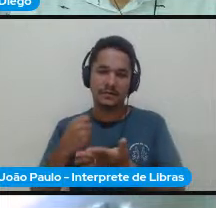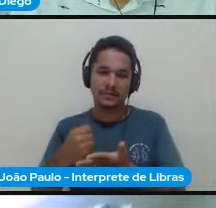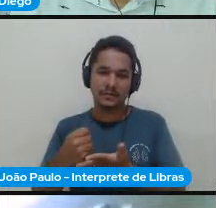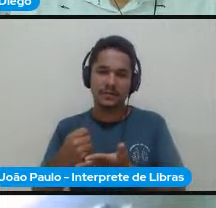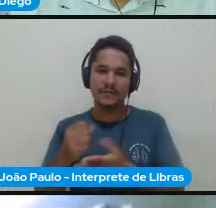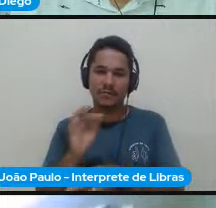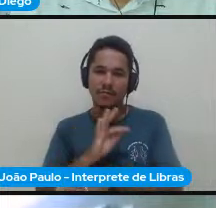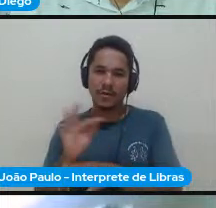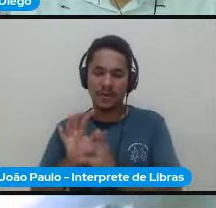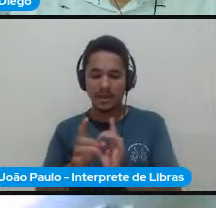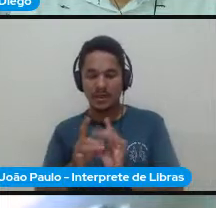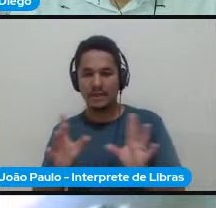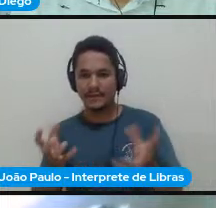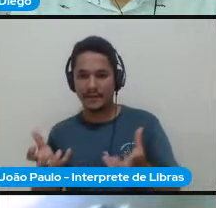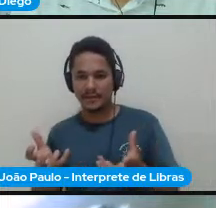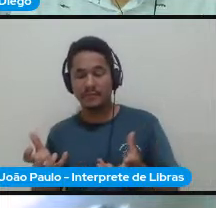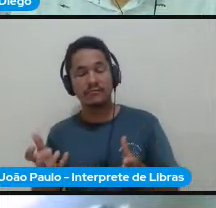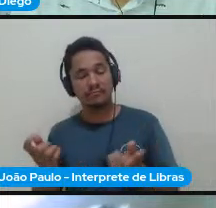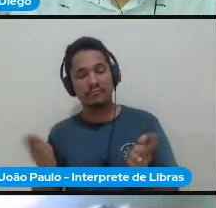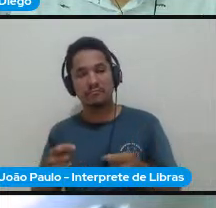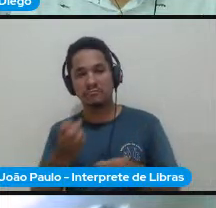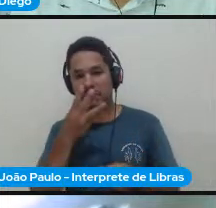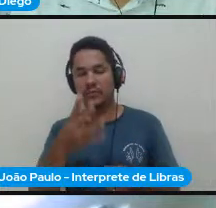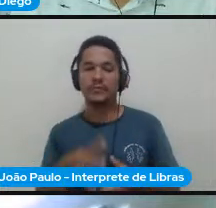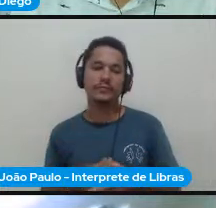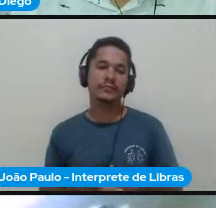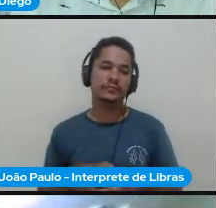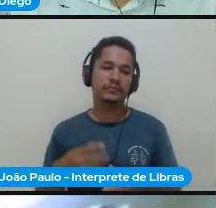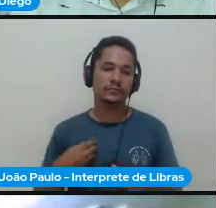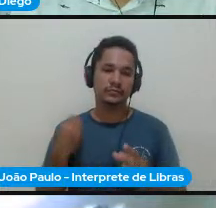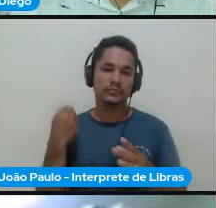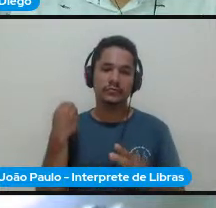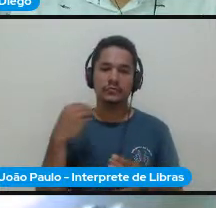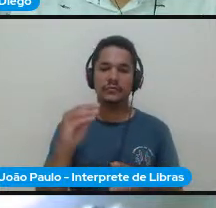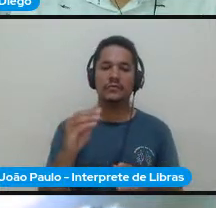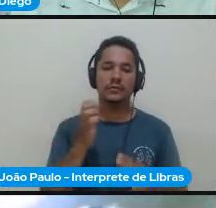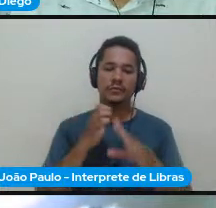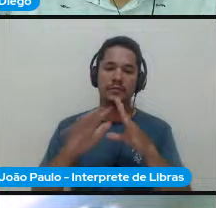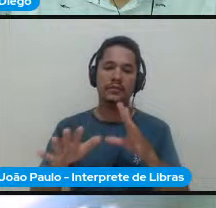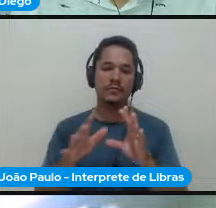tá? Vou colocar o meu e-mail aqui, estou à disposição.